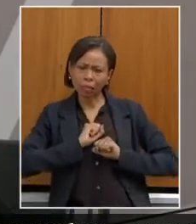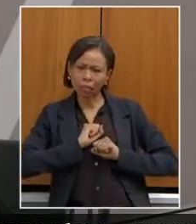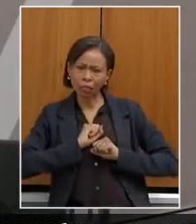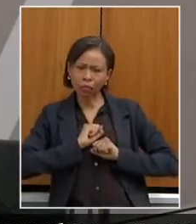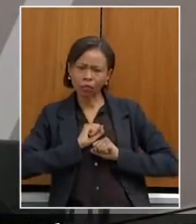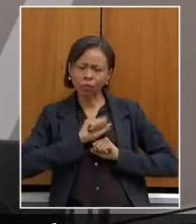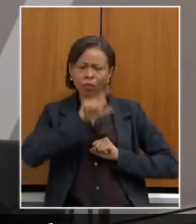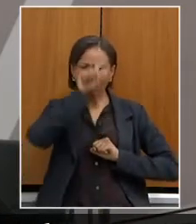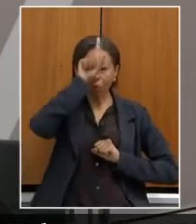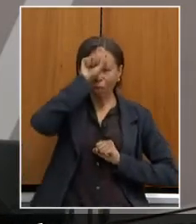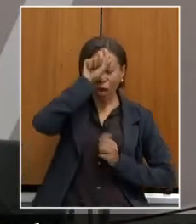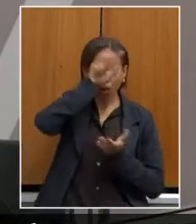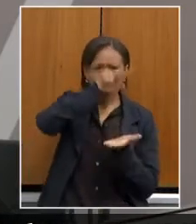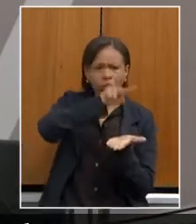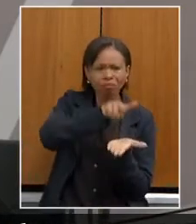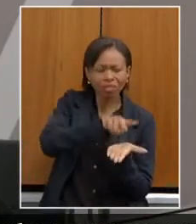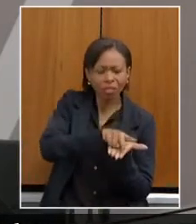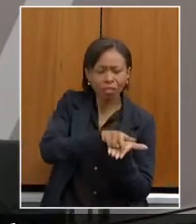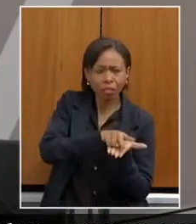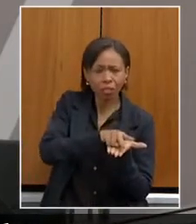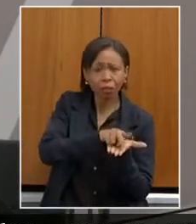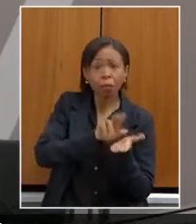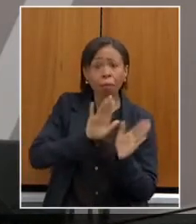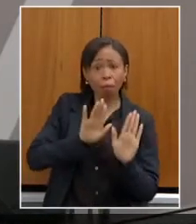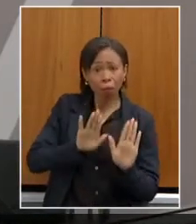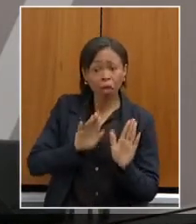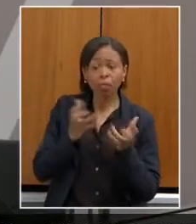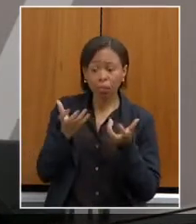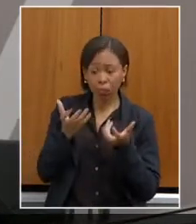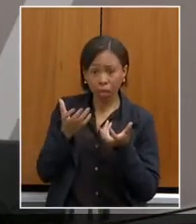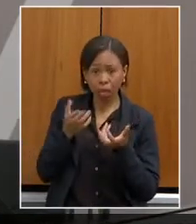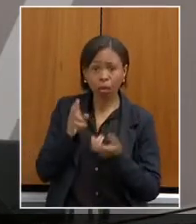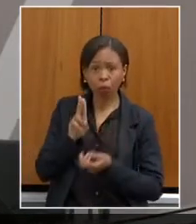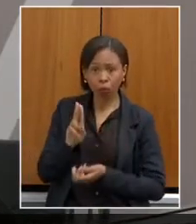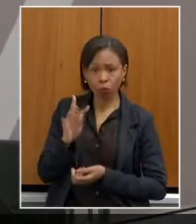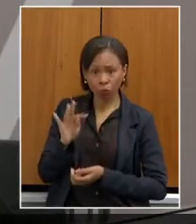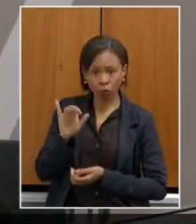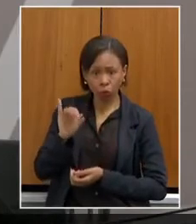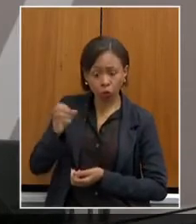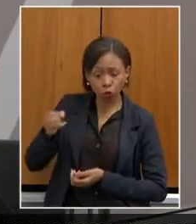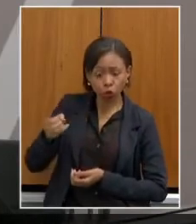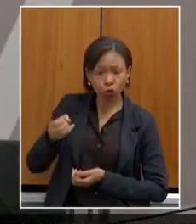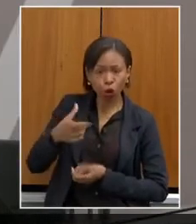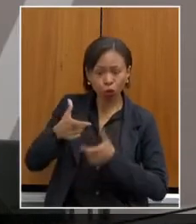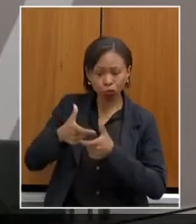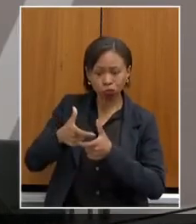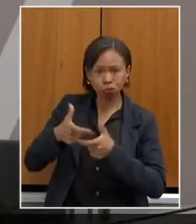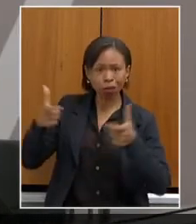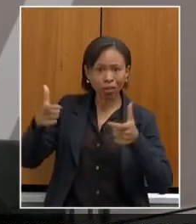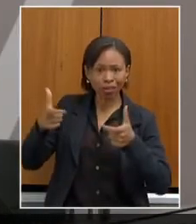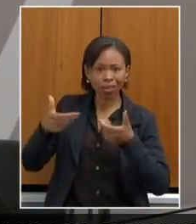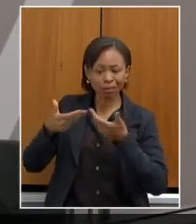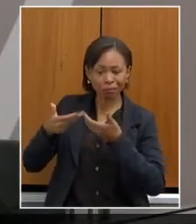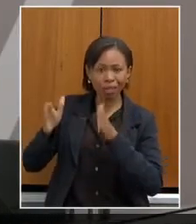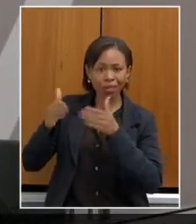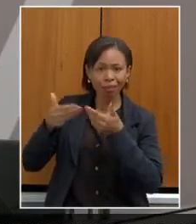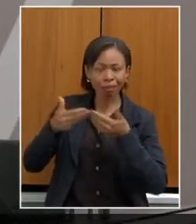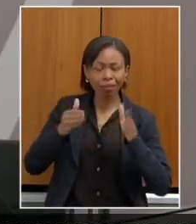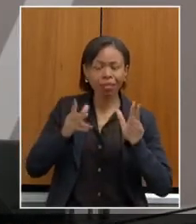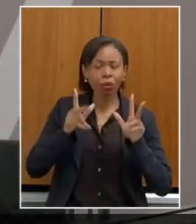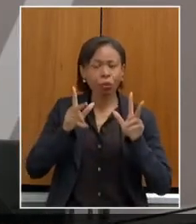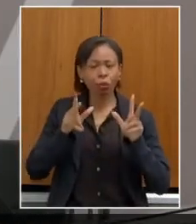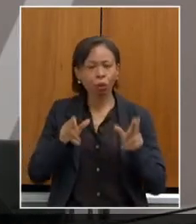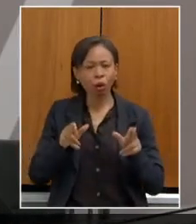disposto a abrir novas vagas de UTI como tivemos na semana passada junto com o pessoal de Campestre